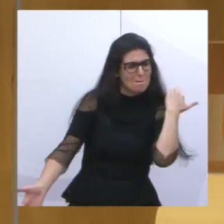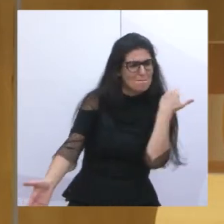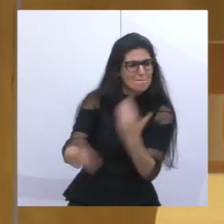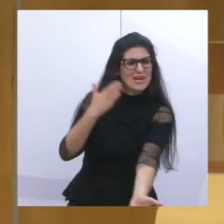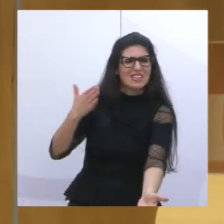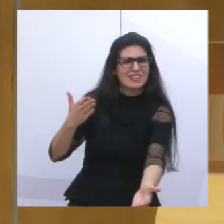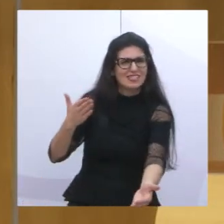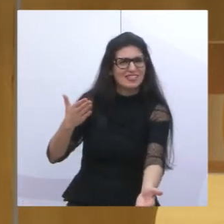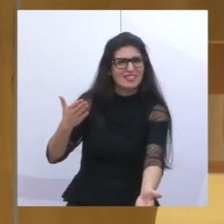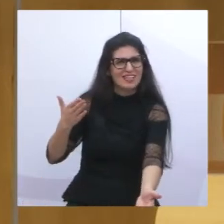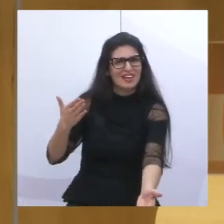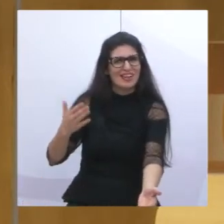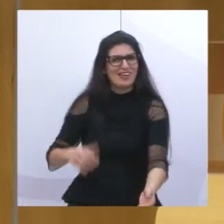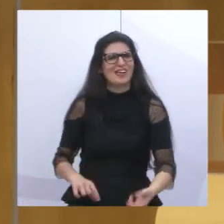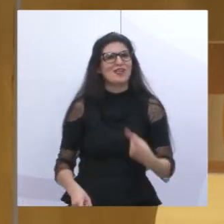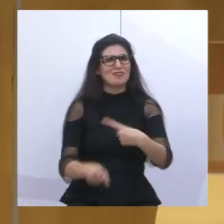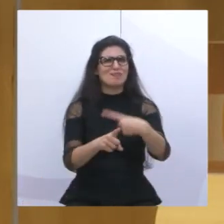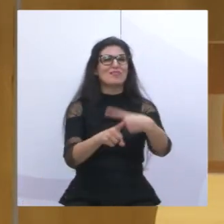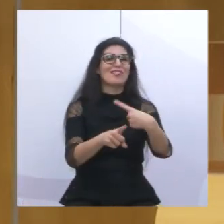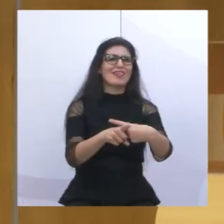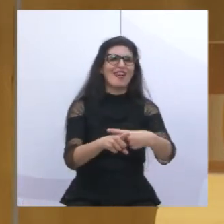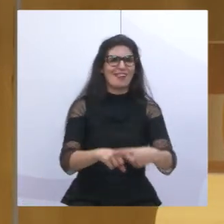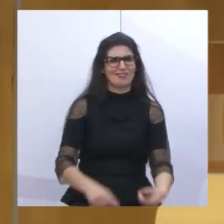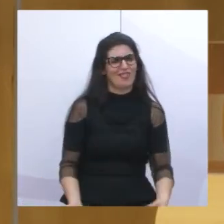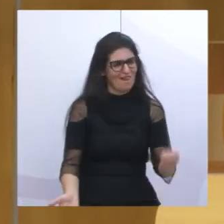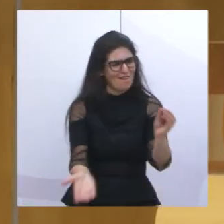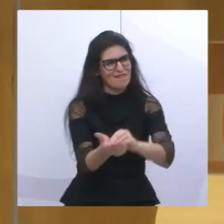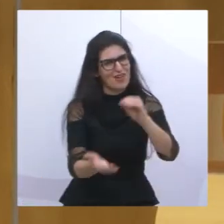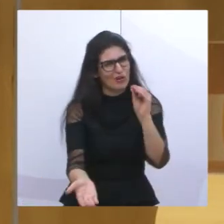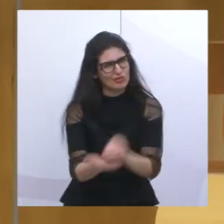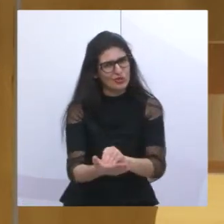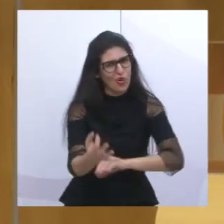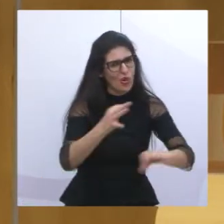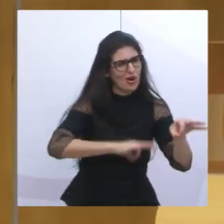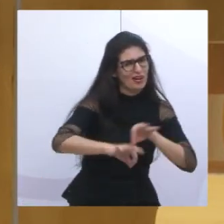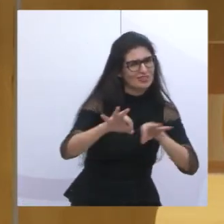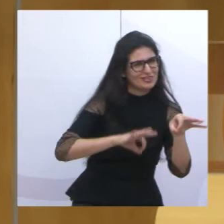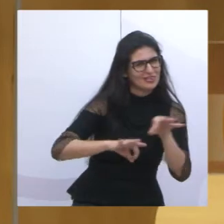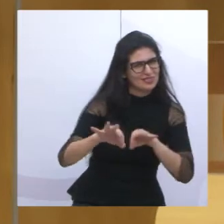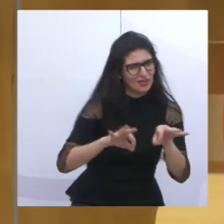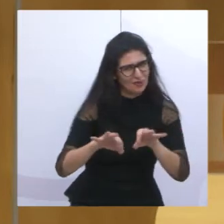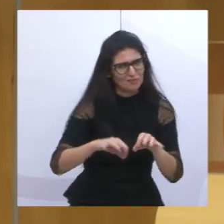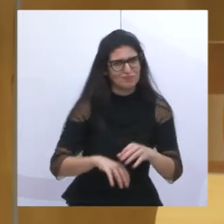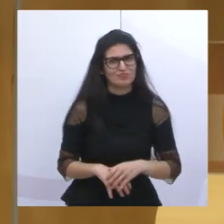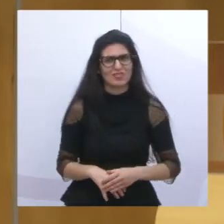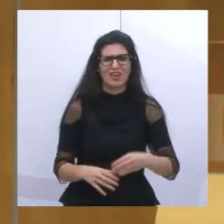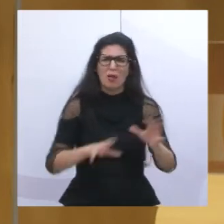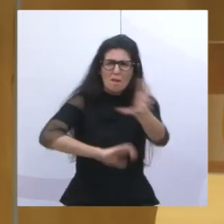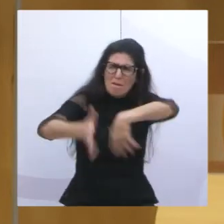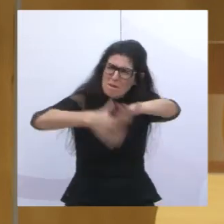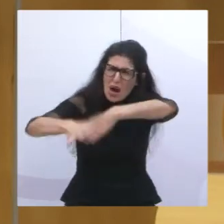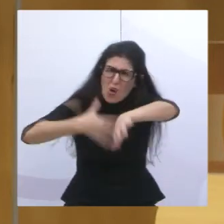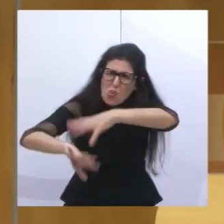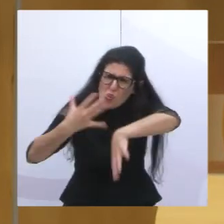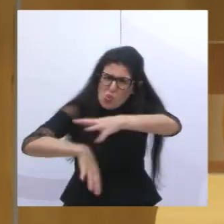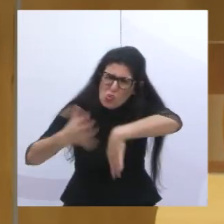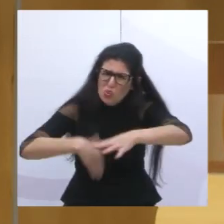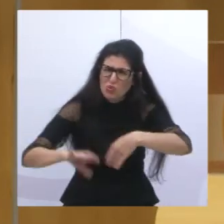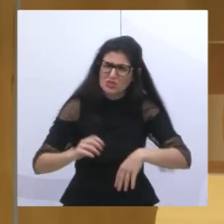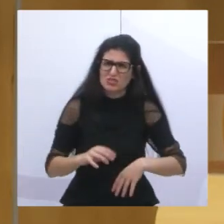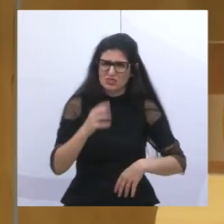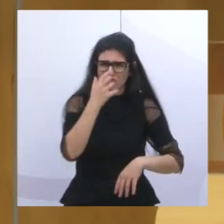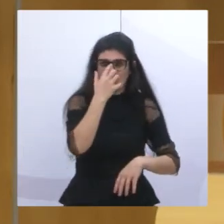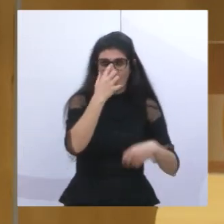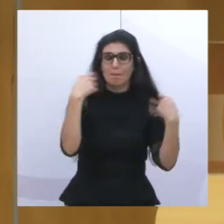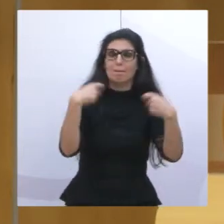aqui, por falta de organização. Desculpa, aqui não é problema meu, é desorganização. Porque você tem que chamar a sua